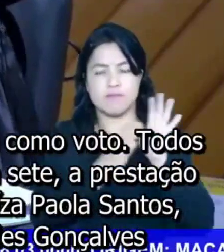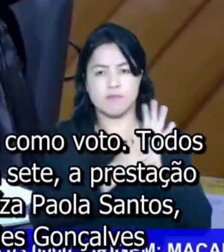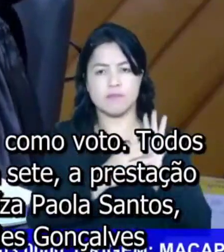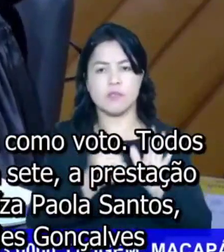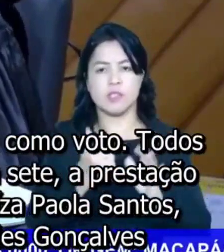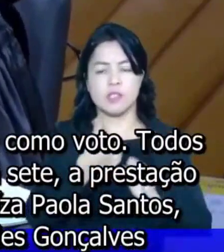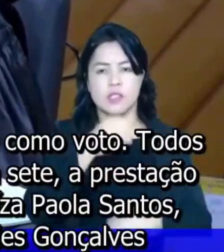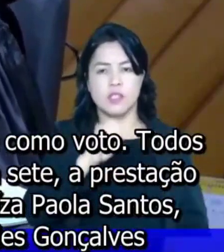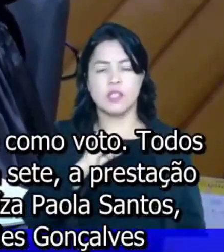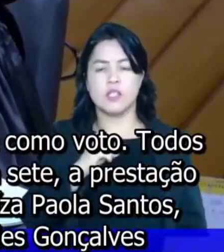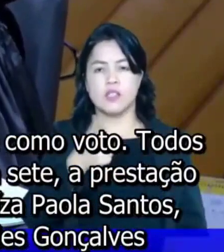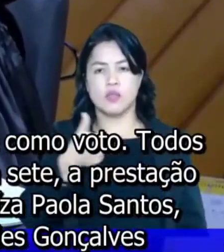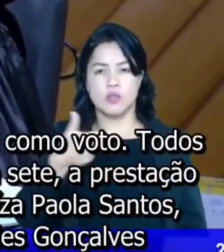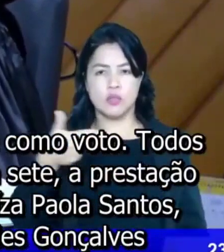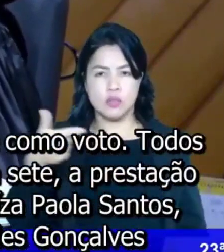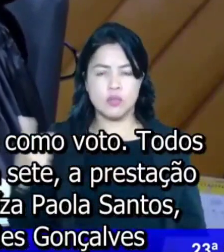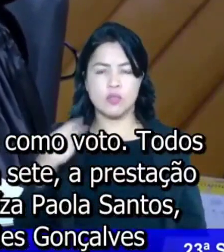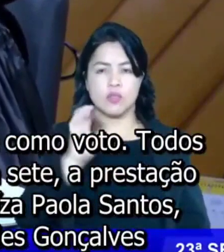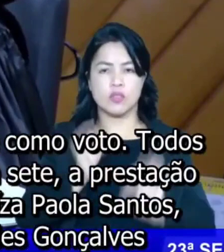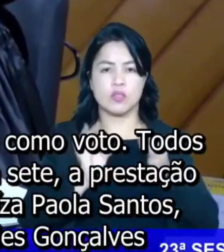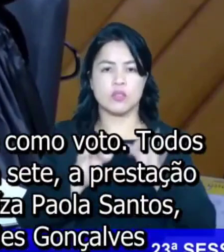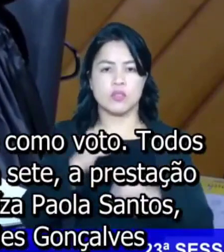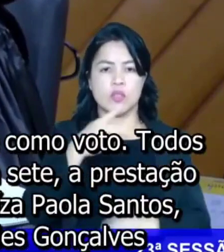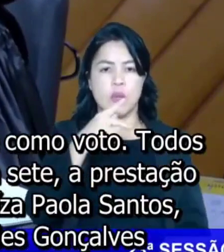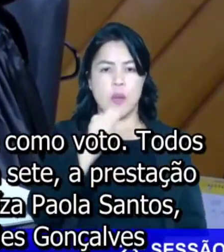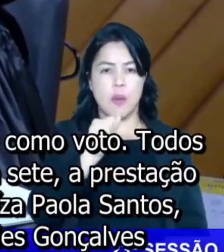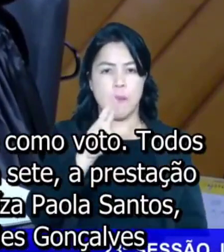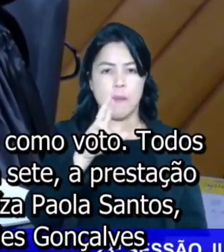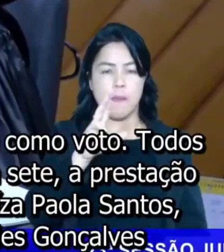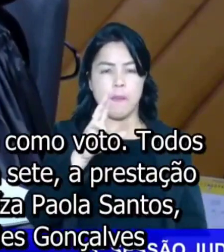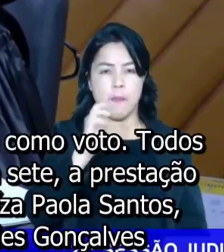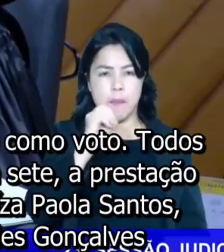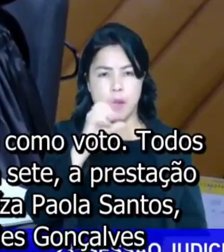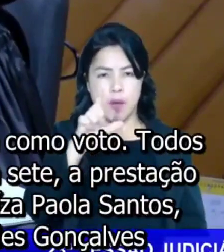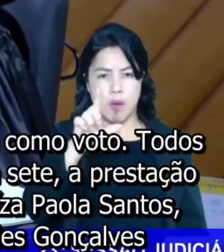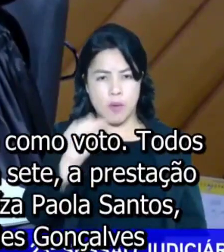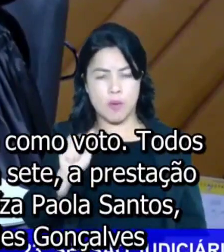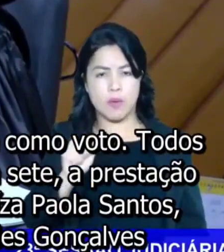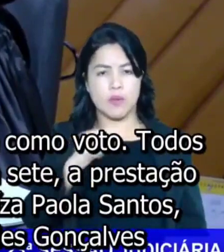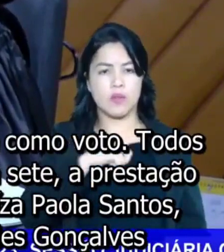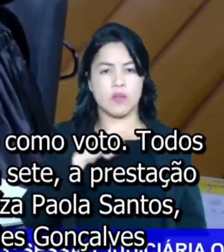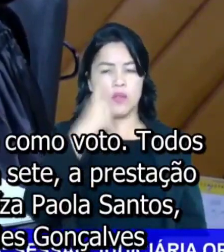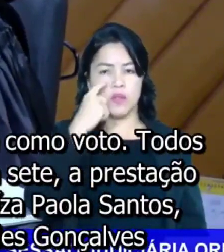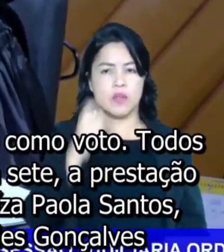de 2022. Relatora juíza Paola Santos, a origem Macapá. Interessado Helder